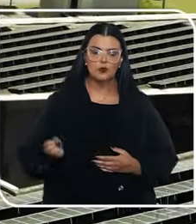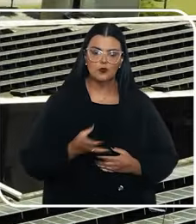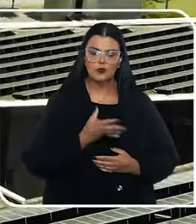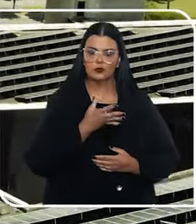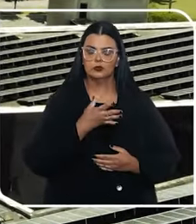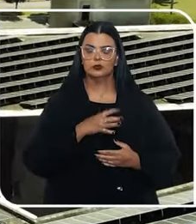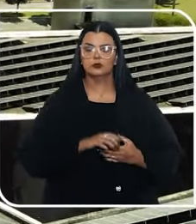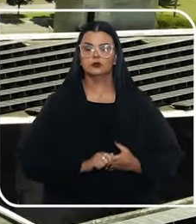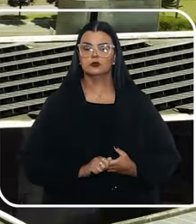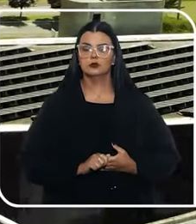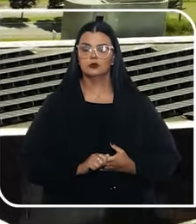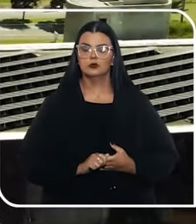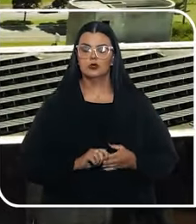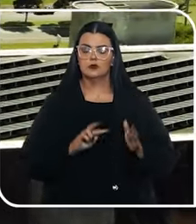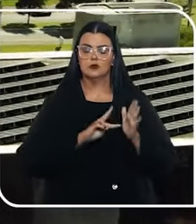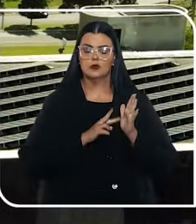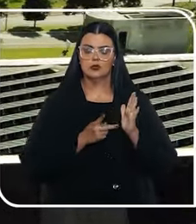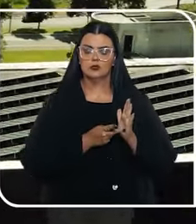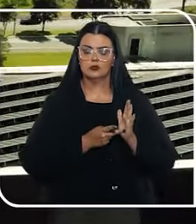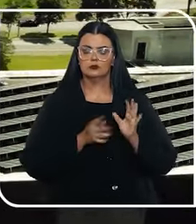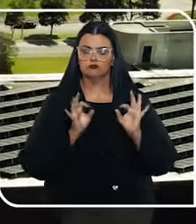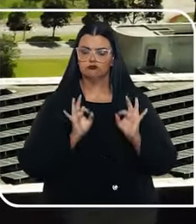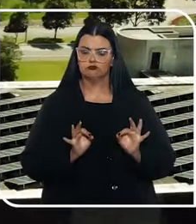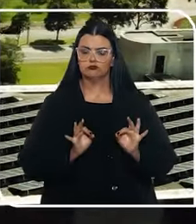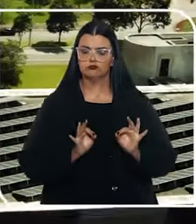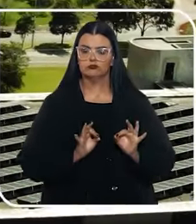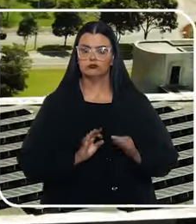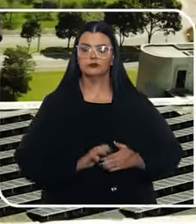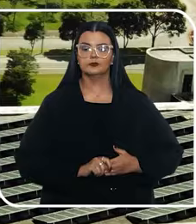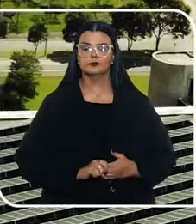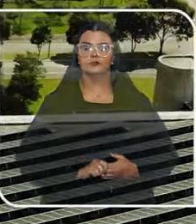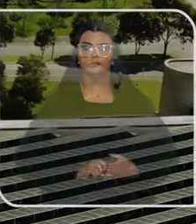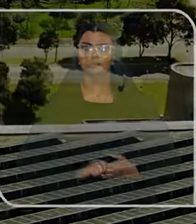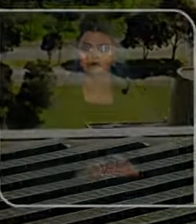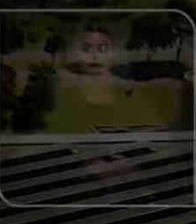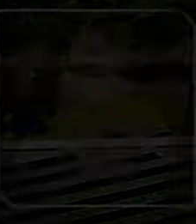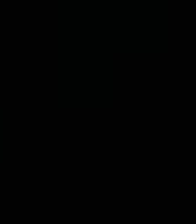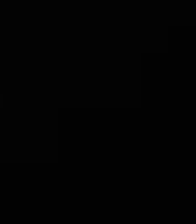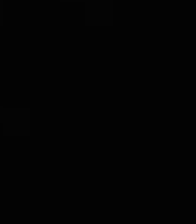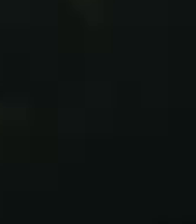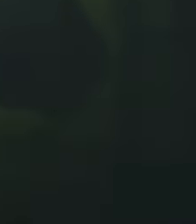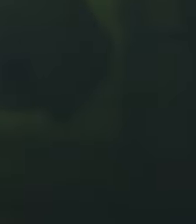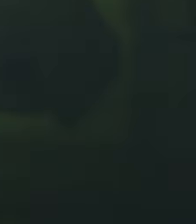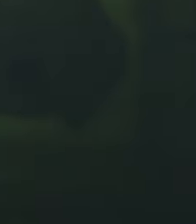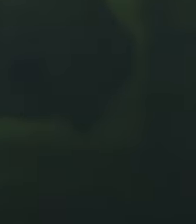tema, que é um tema da modernidade, para definir essa situação.